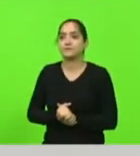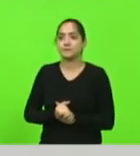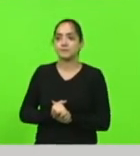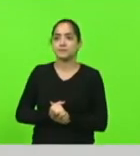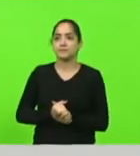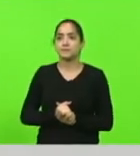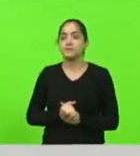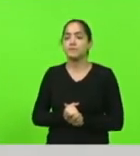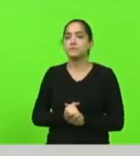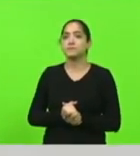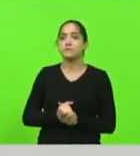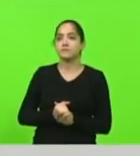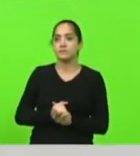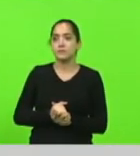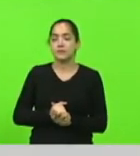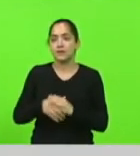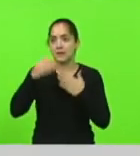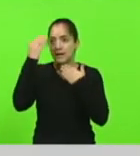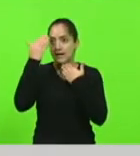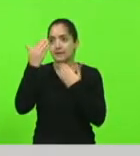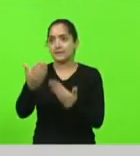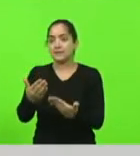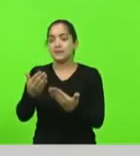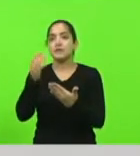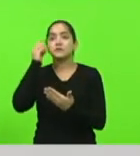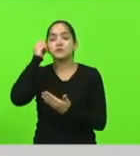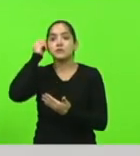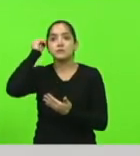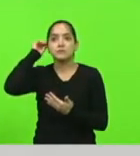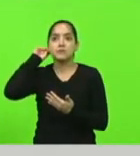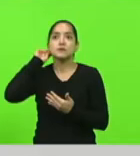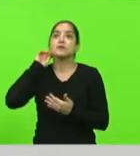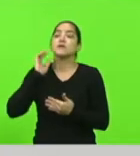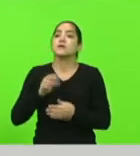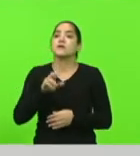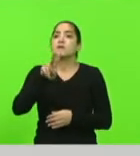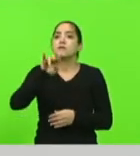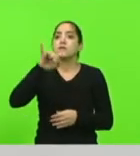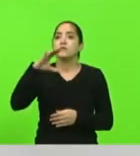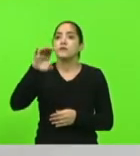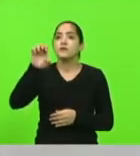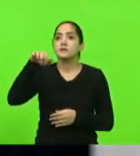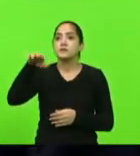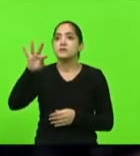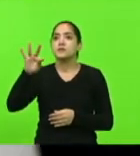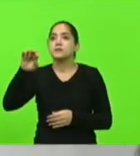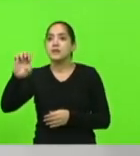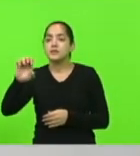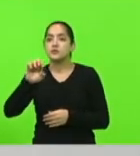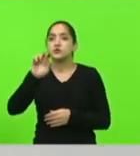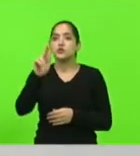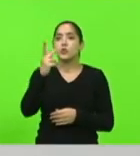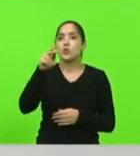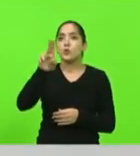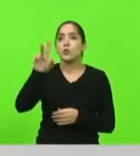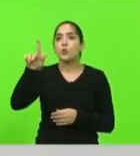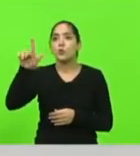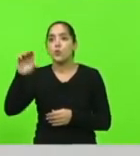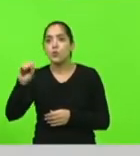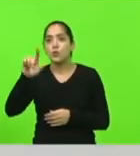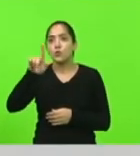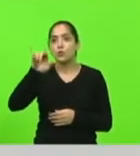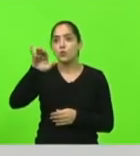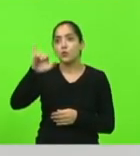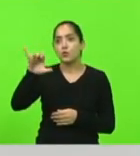Catarina. Agradeço a presença do senhor Vicente de Santana Neto, senhor Hugo Carione, senhor Luiz Antônio